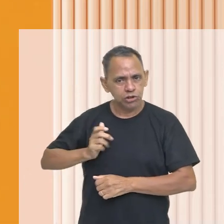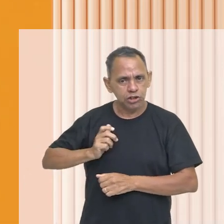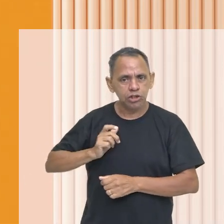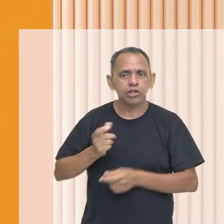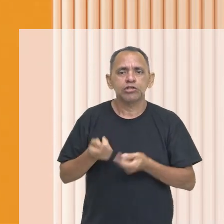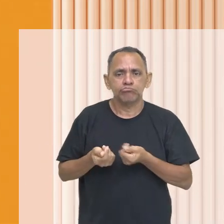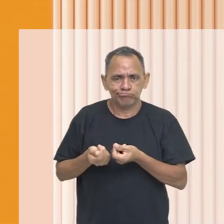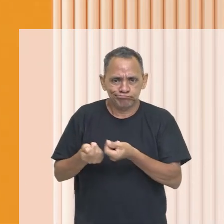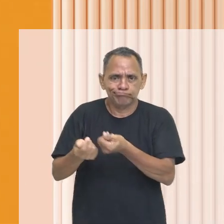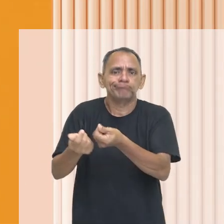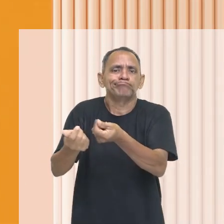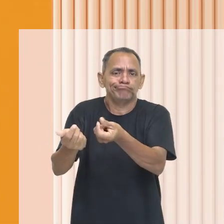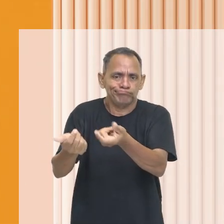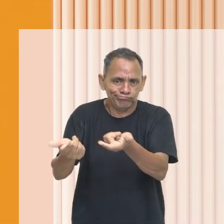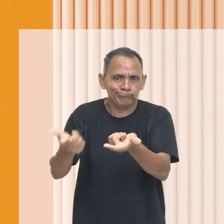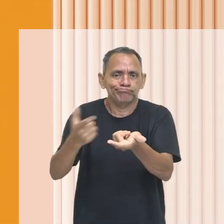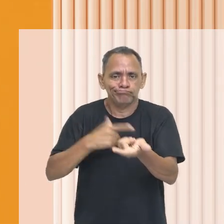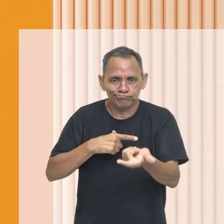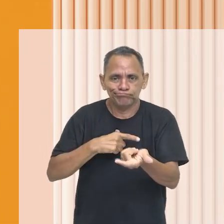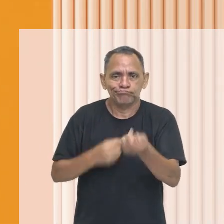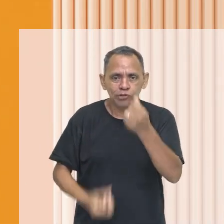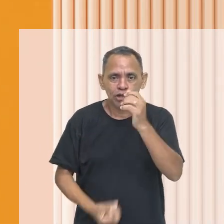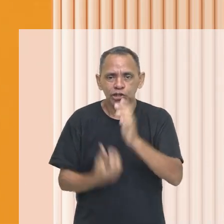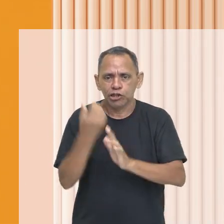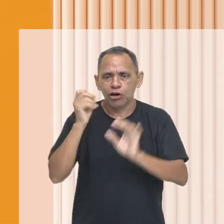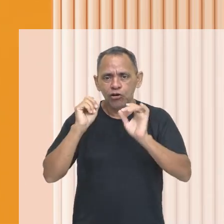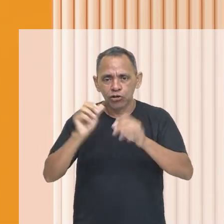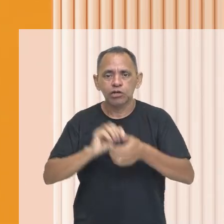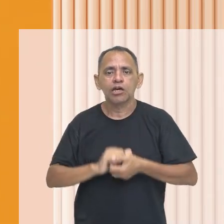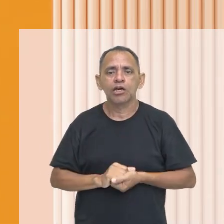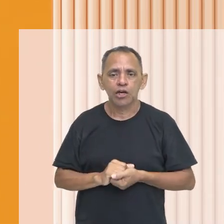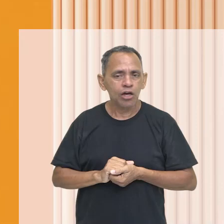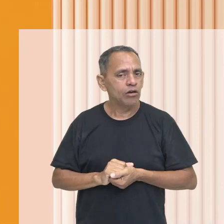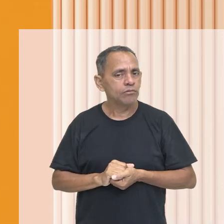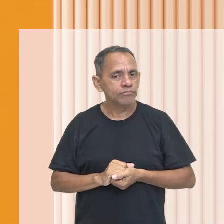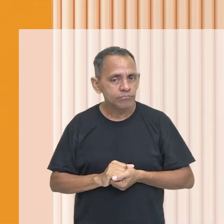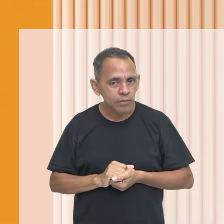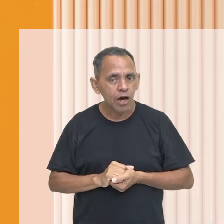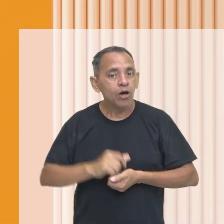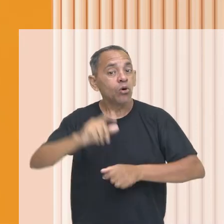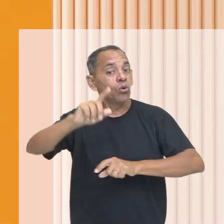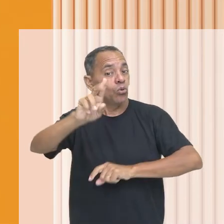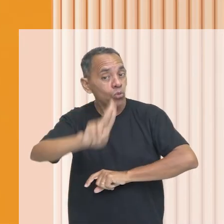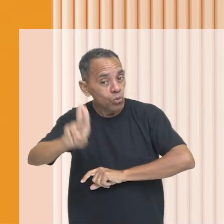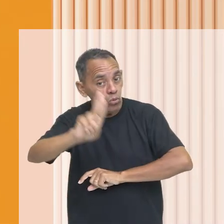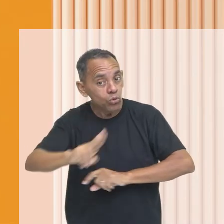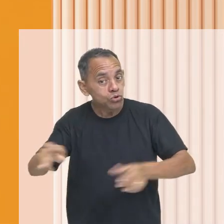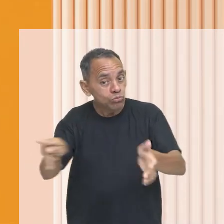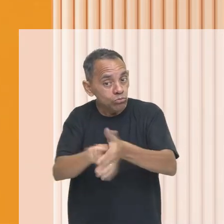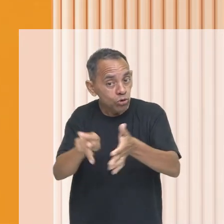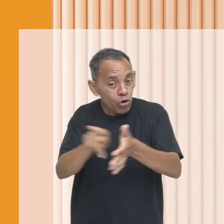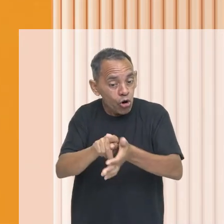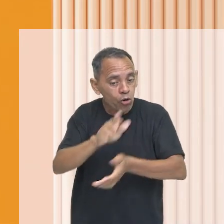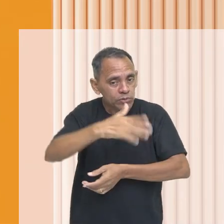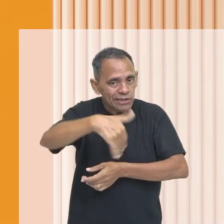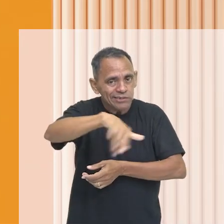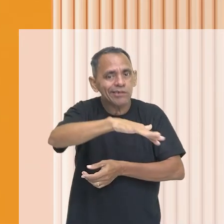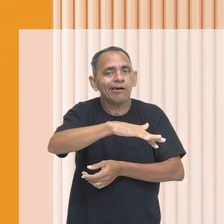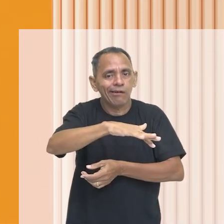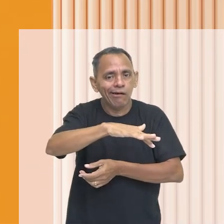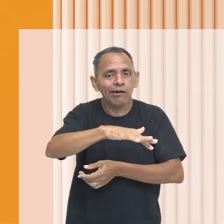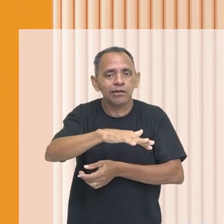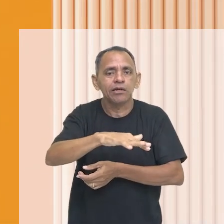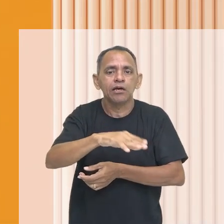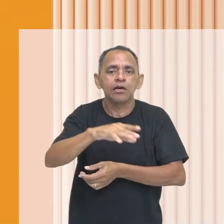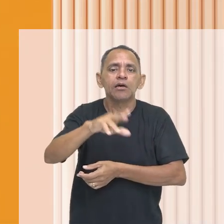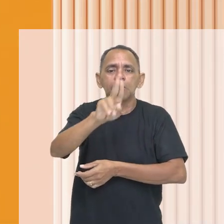isso tudo vai gerar uma movimentação, vai gerar a adequação daquele espaço em prol, né,